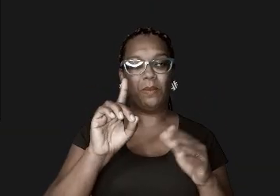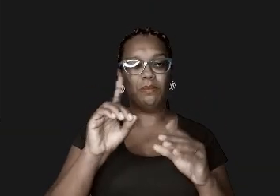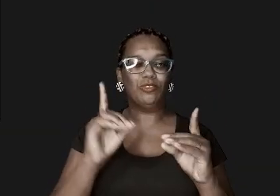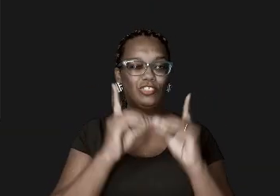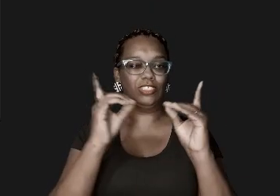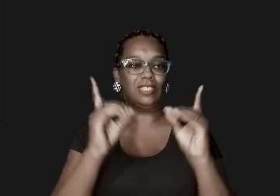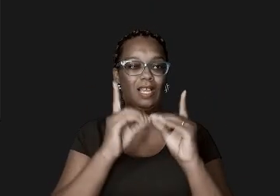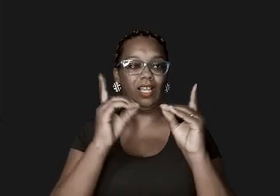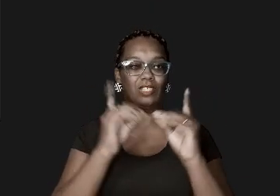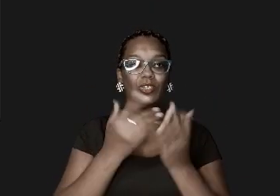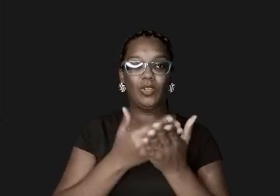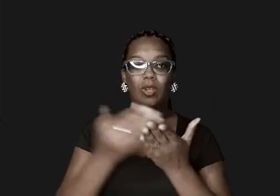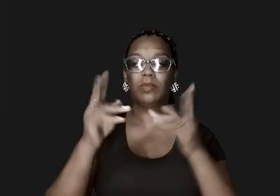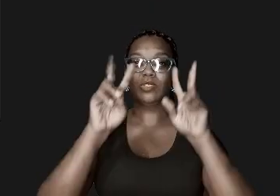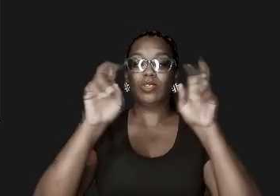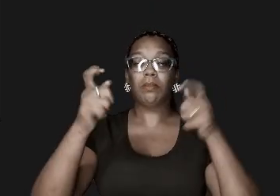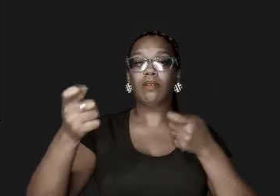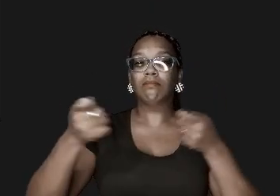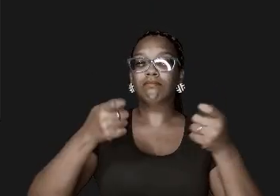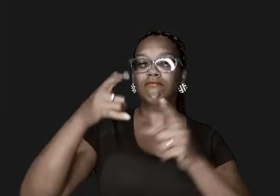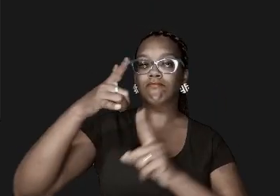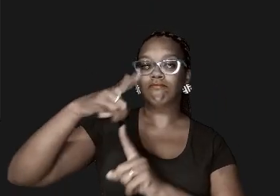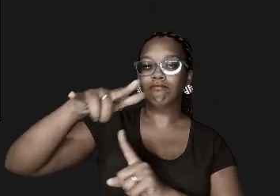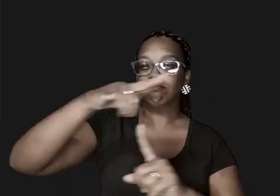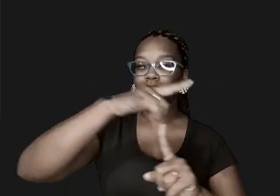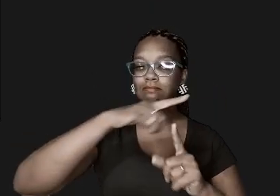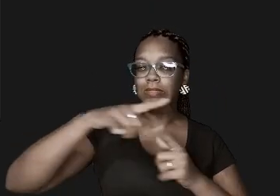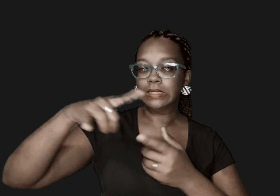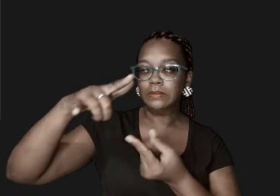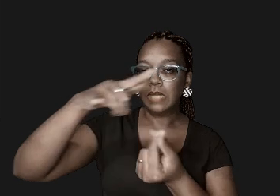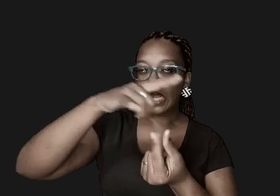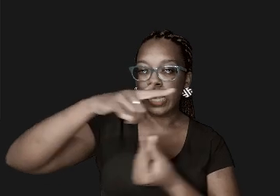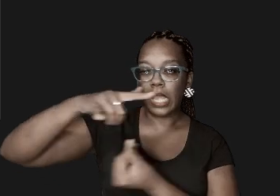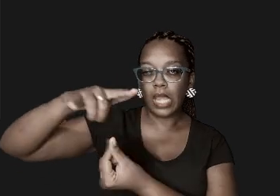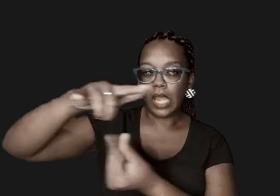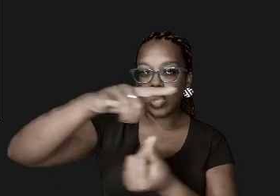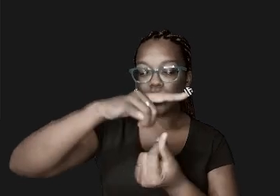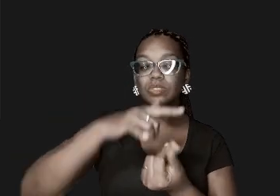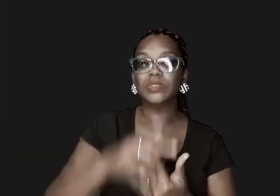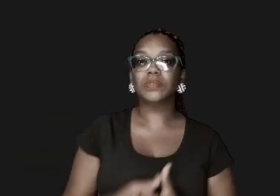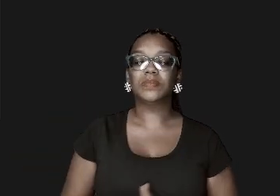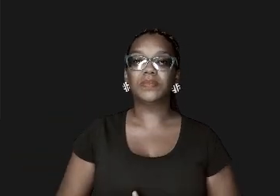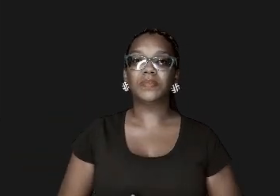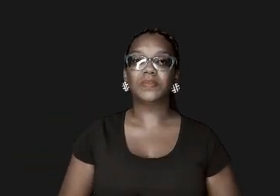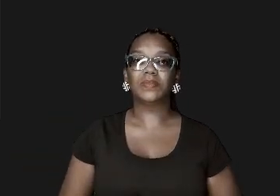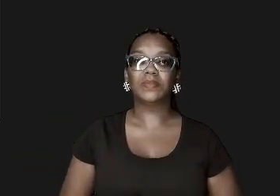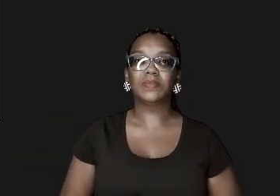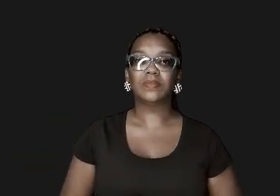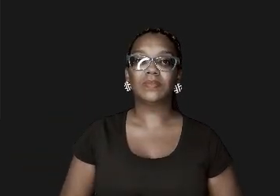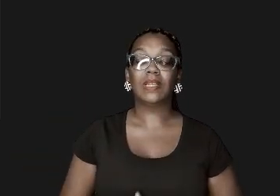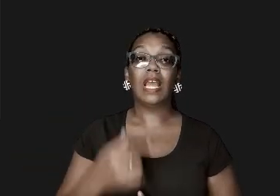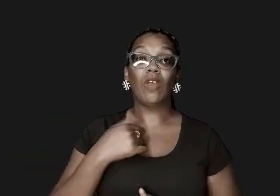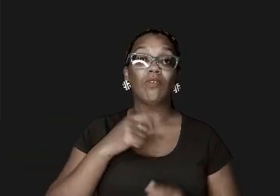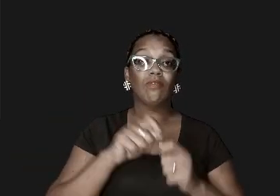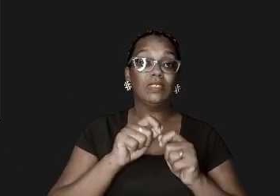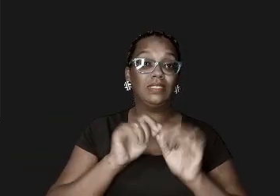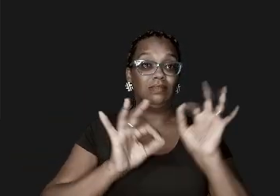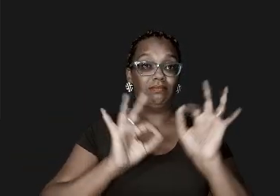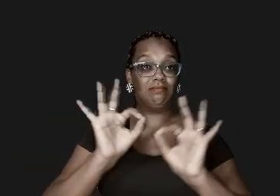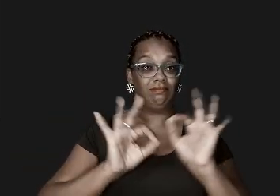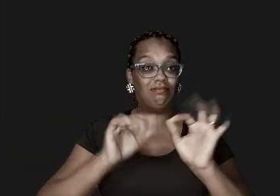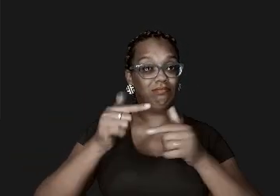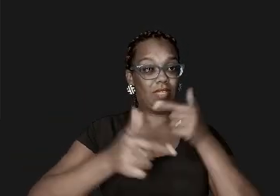na abertura eu vou decidi correr o risco de fazer uma abertura um pouco mais didática a gente começa falando sobre manipulação de